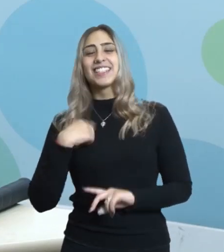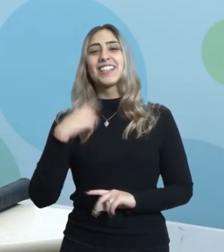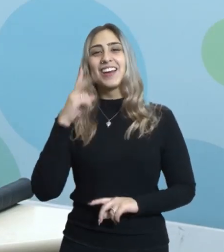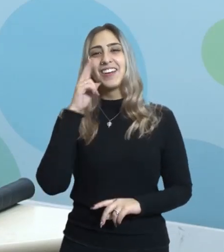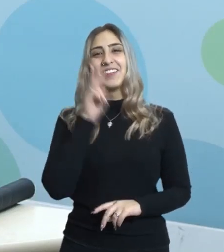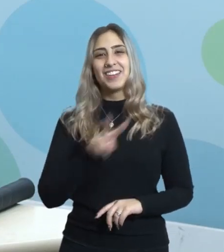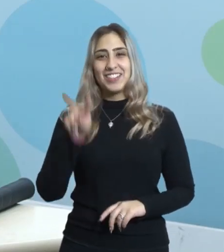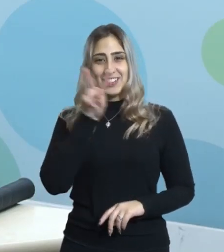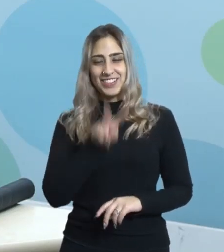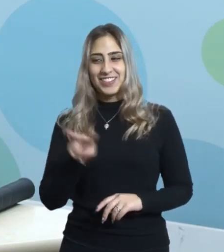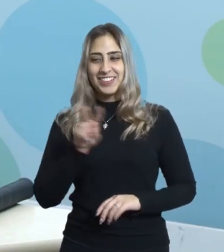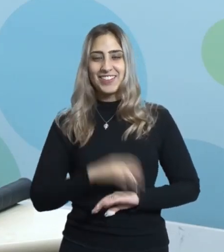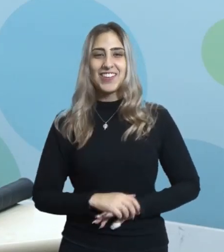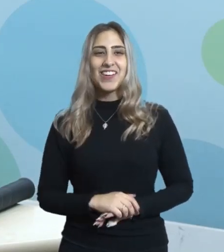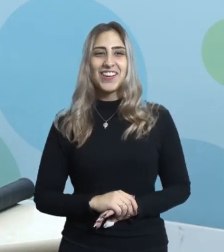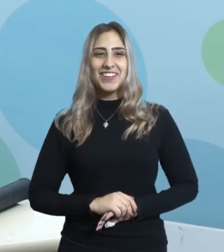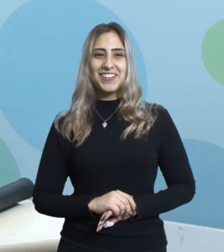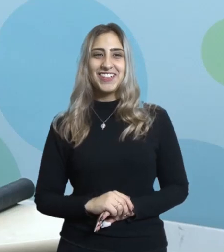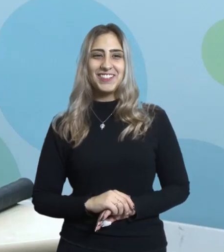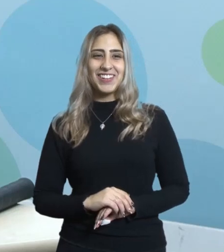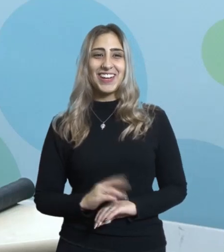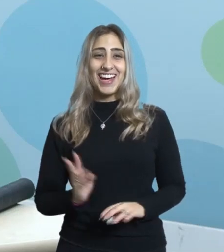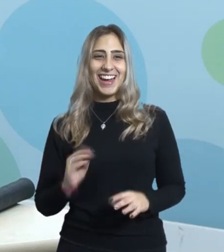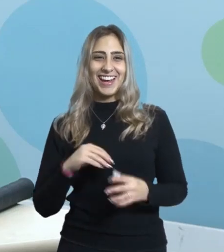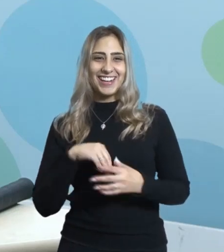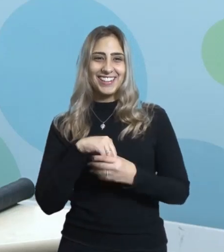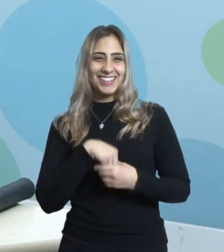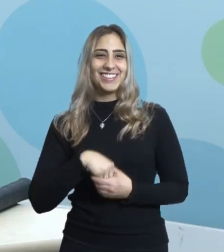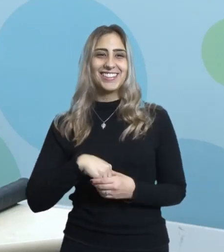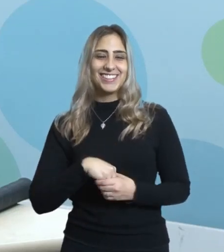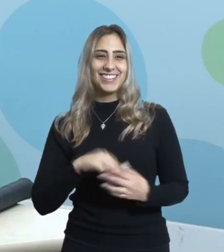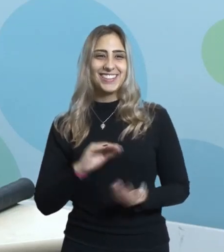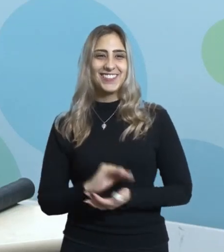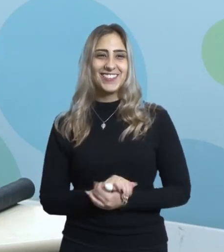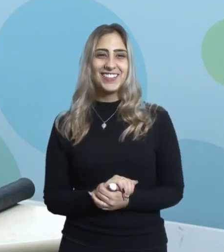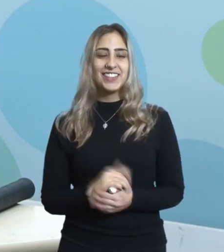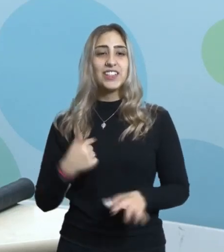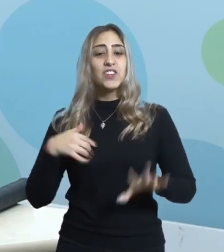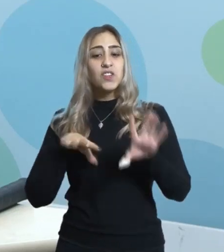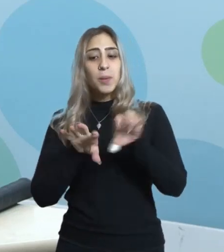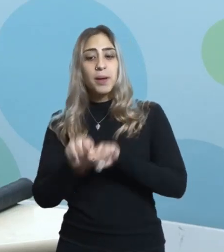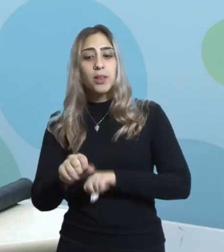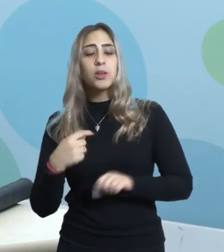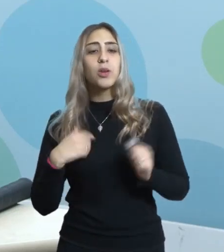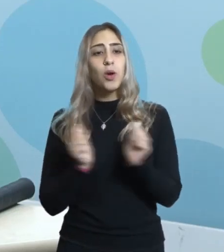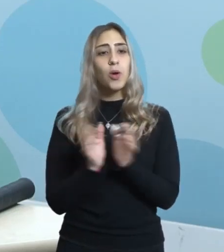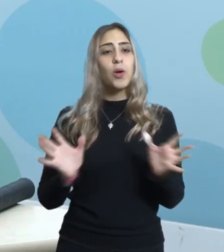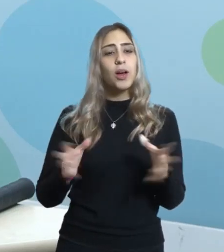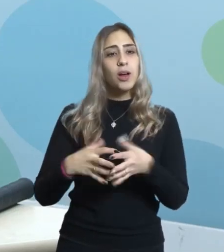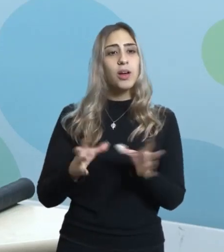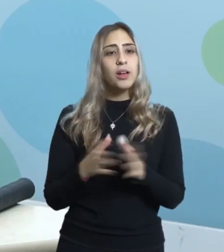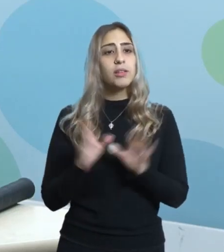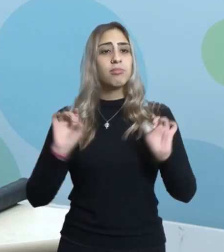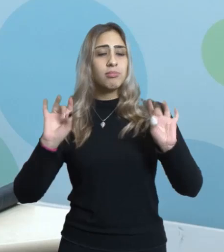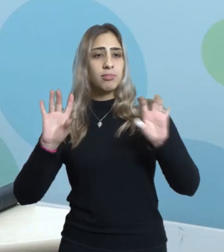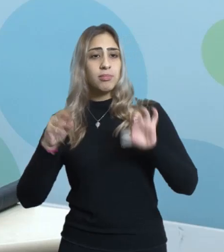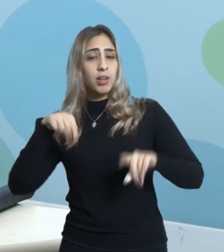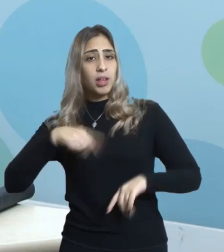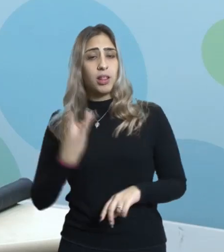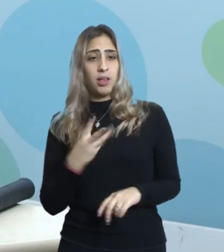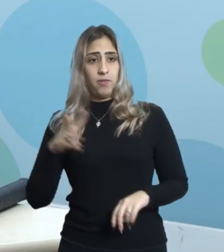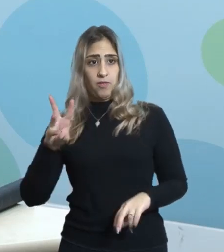passei pelo CAP e hoje aqui como uma das formadoras com a equipe da educação especial aqui da